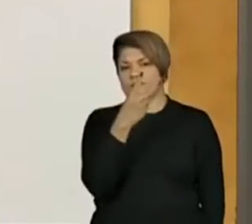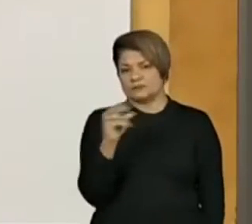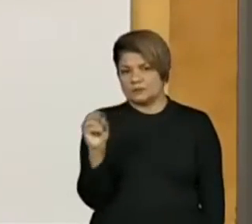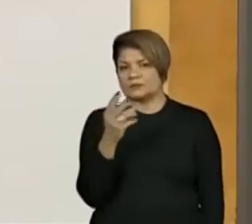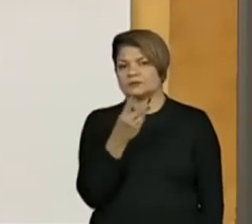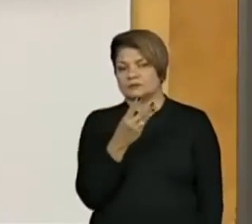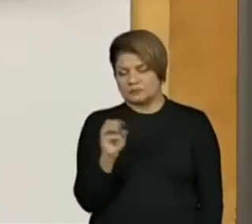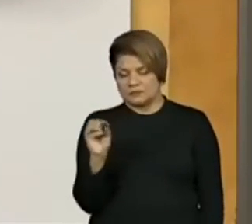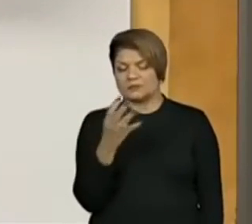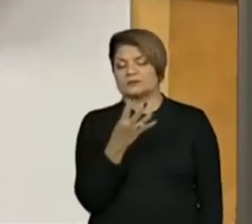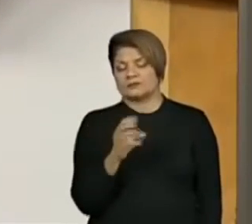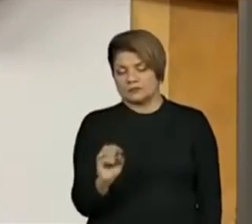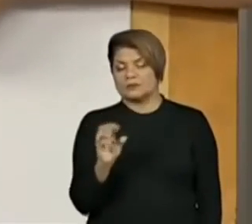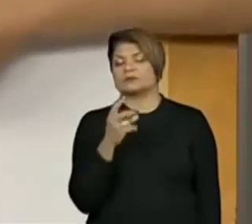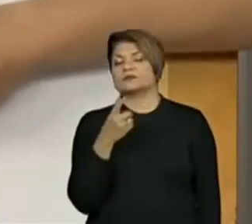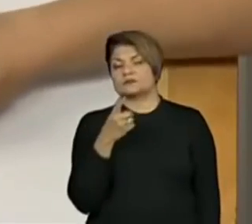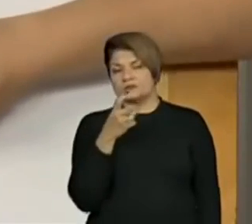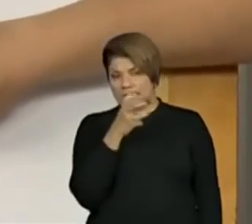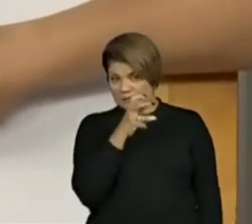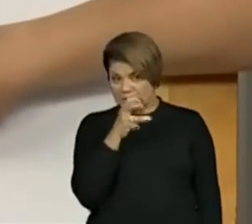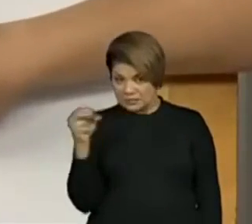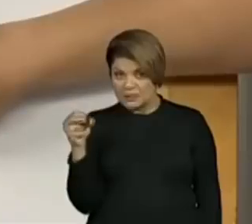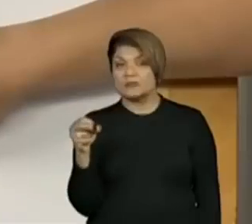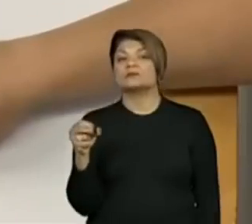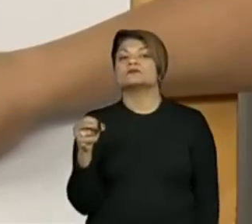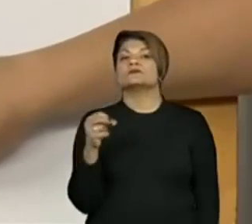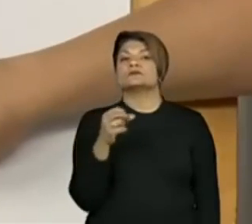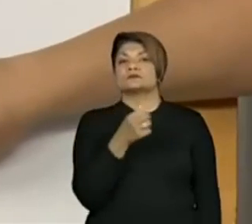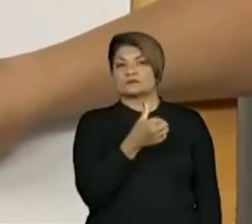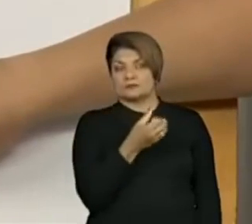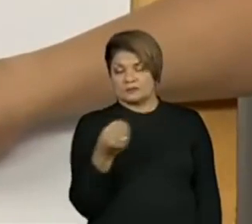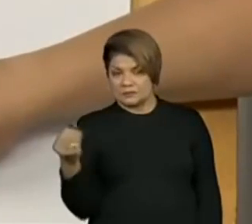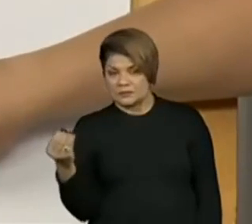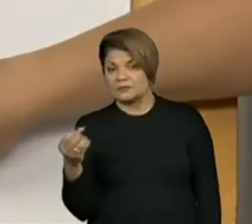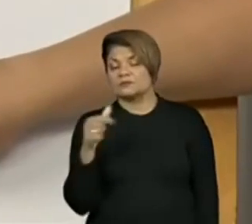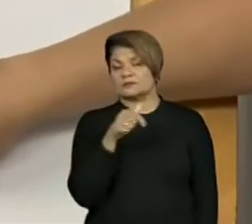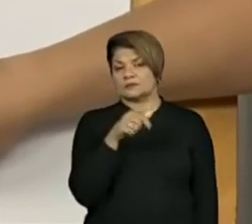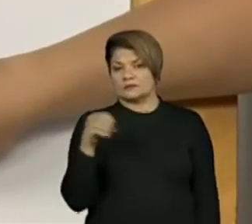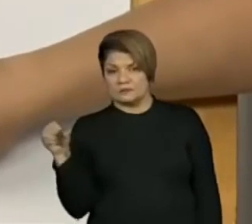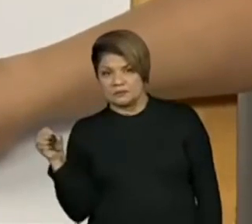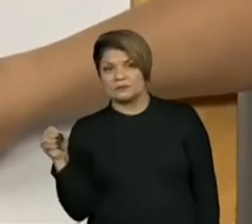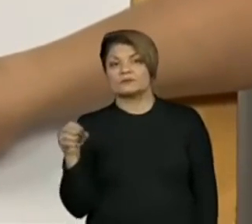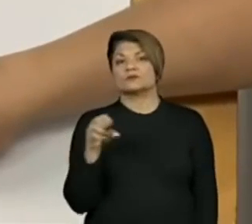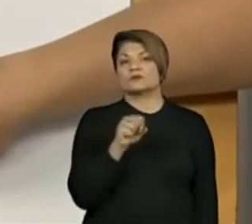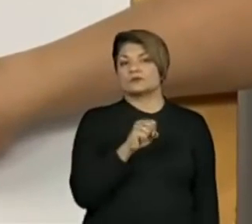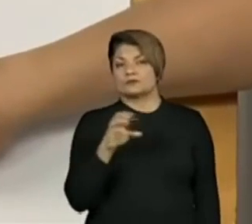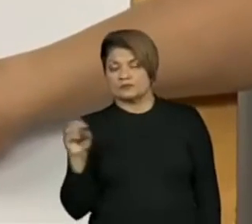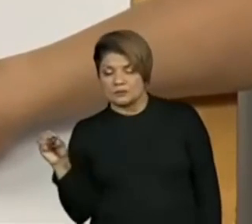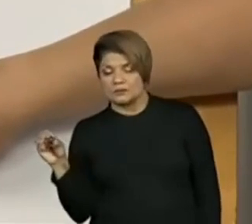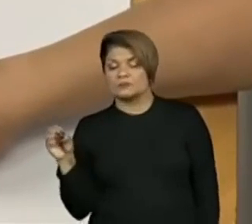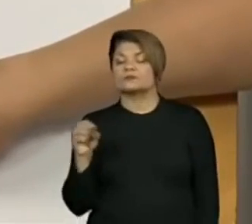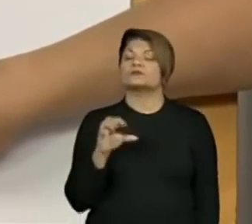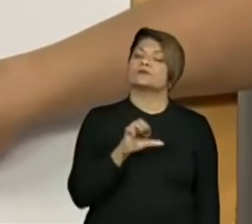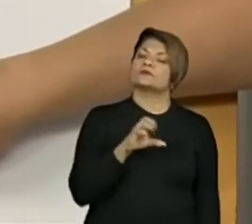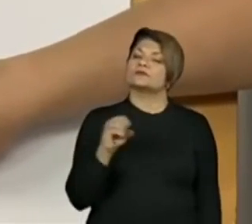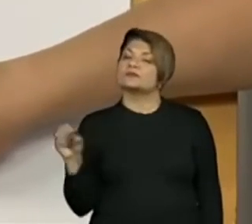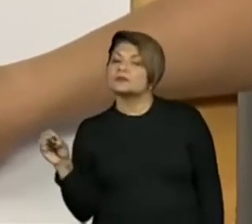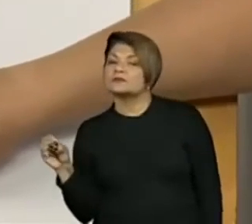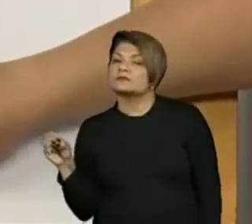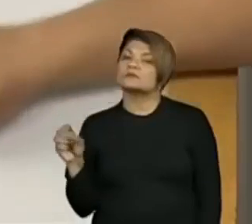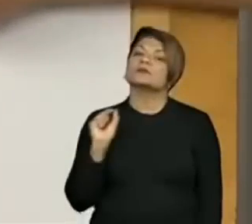300, 400, 500, 600, 700, 800 e 900. Qual vem primeiro